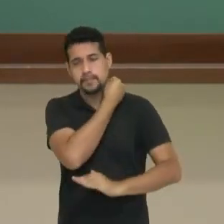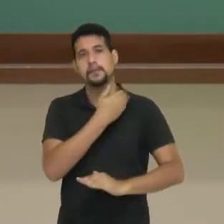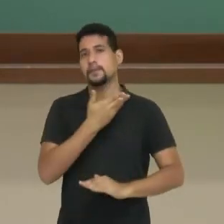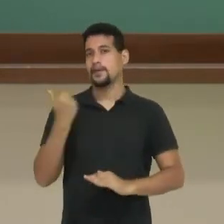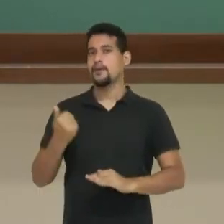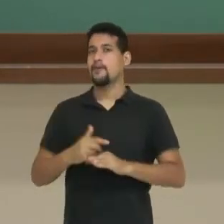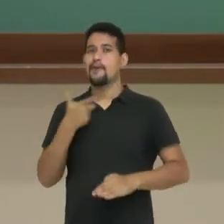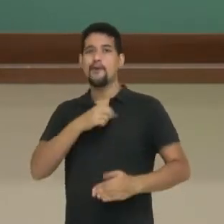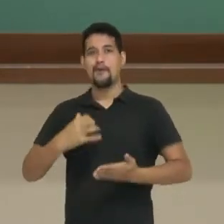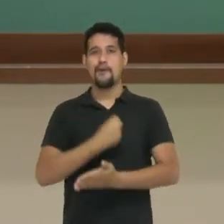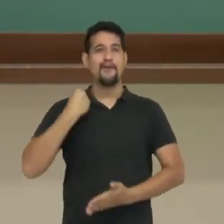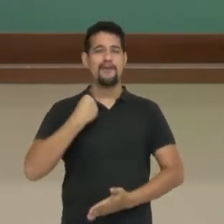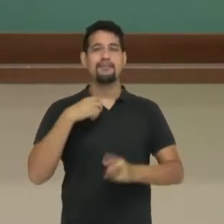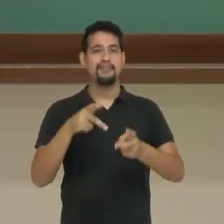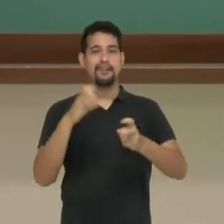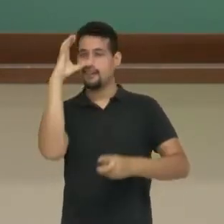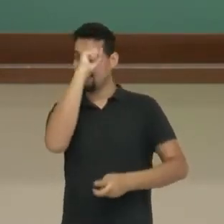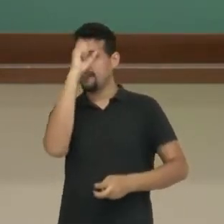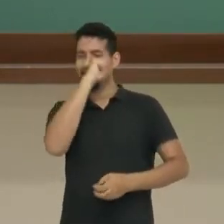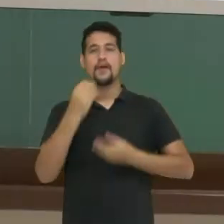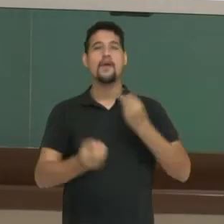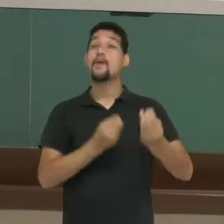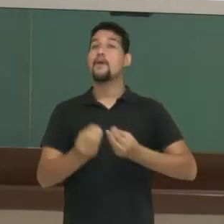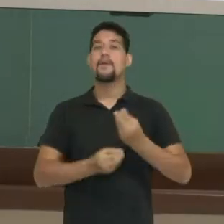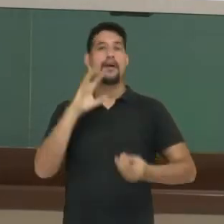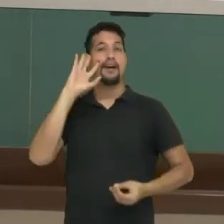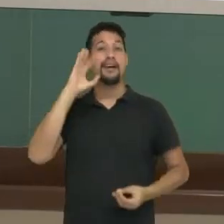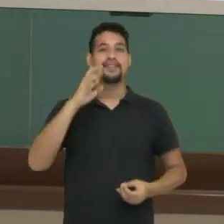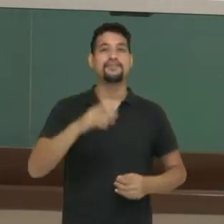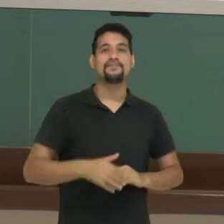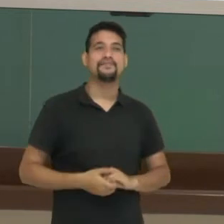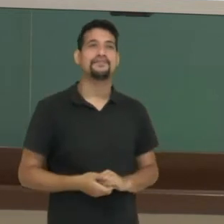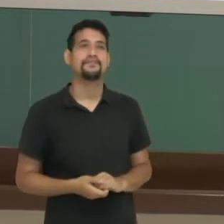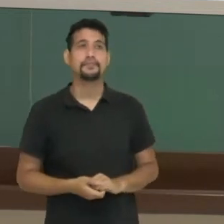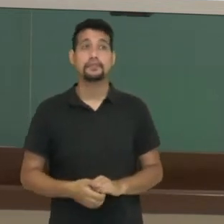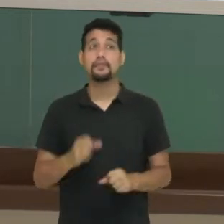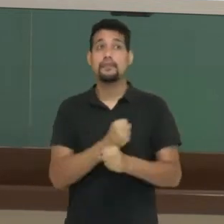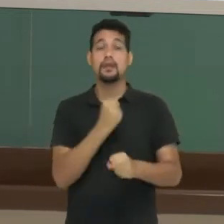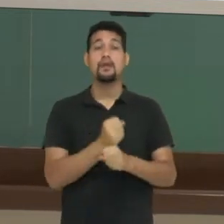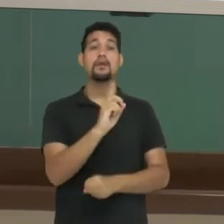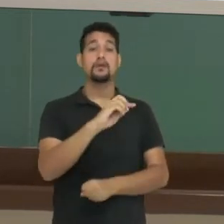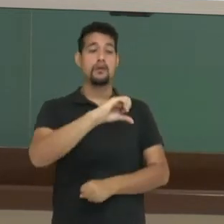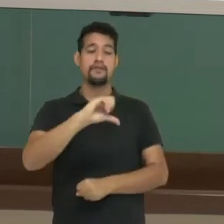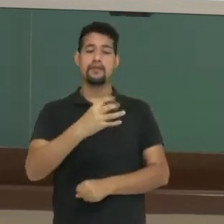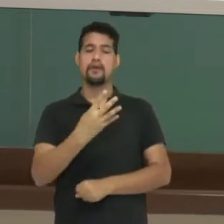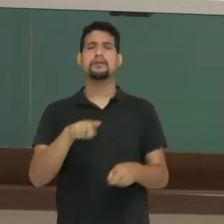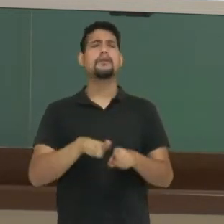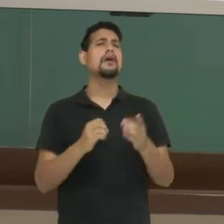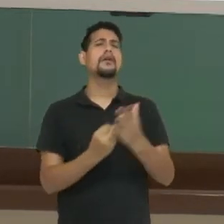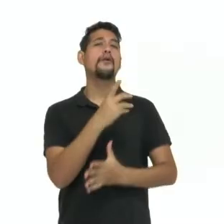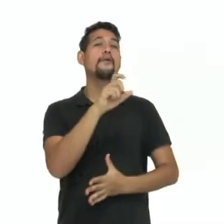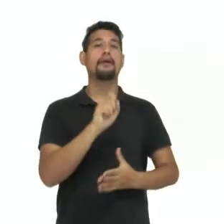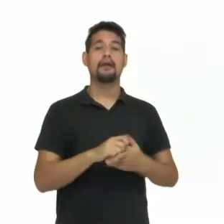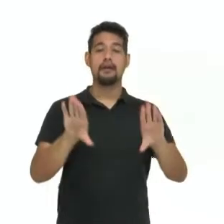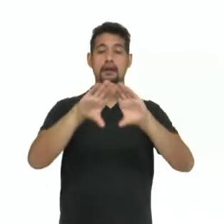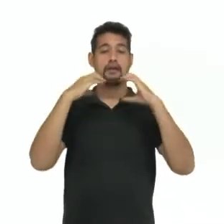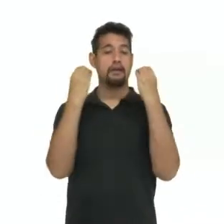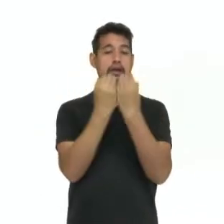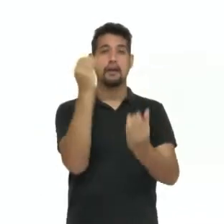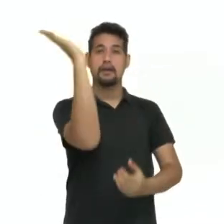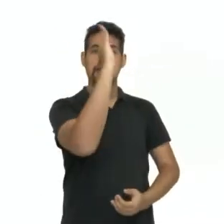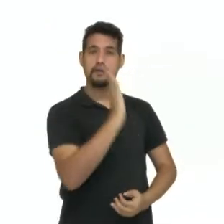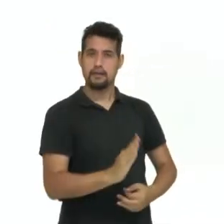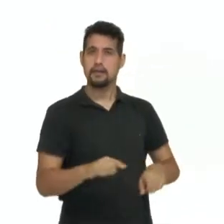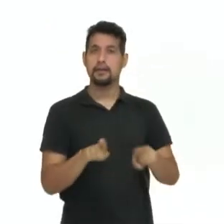né? Então, vamos ver mais como isso aconteceu. Em 1994, foi criada a Confederação Brasileira